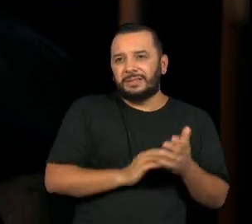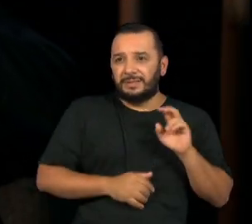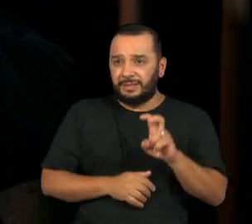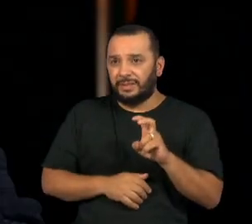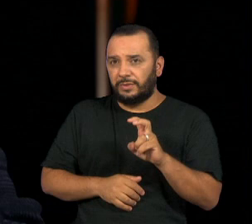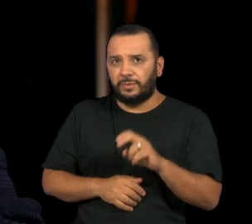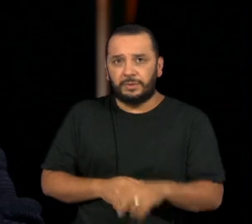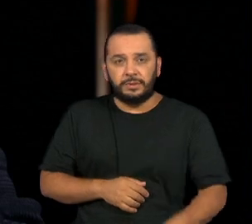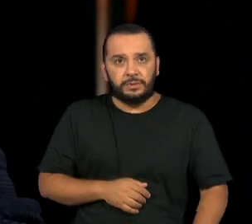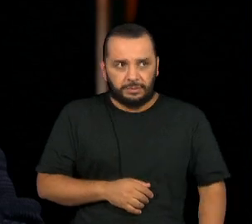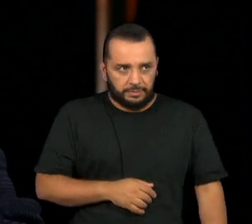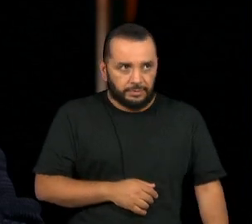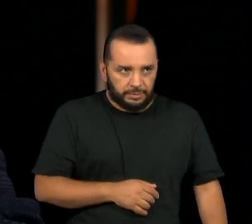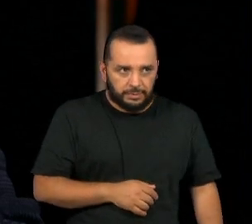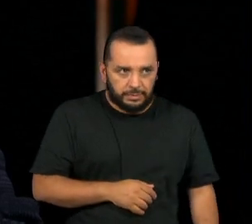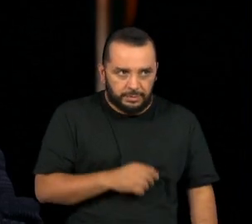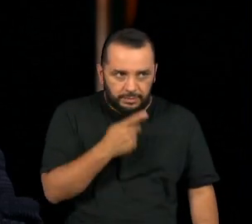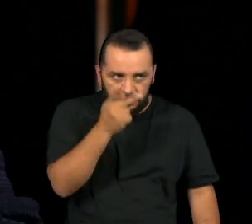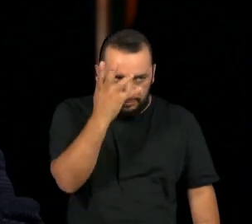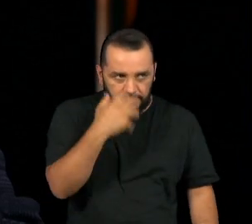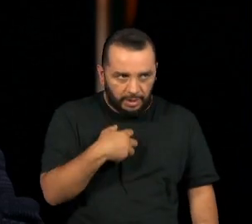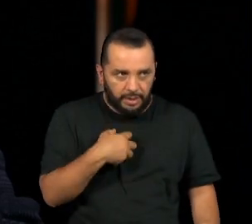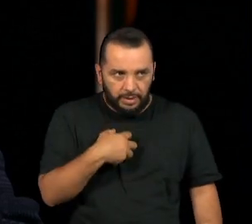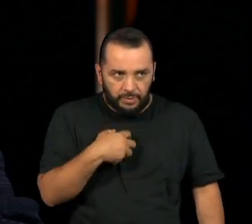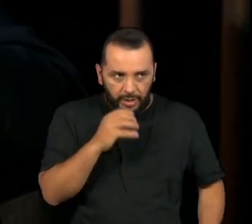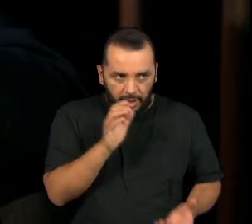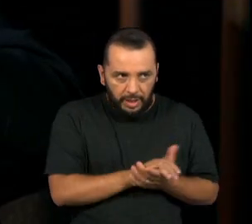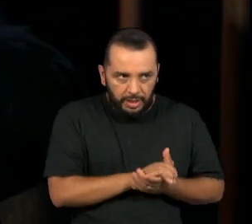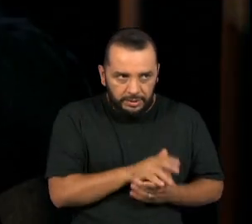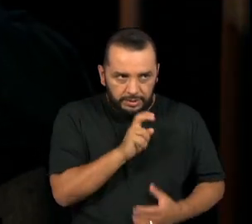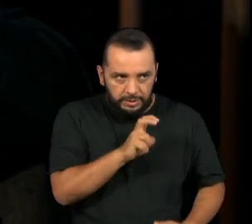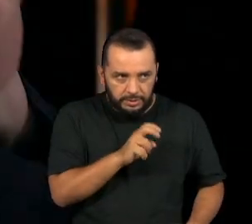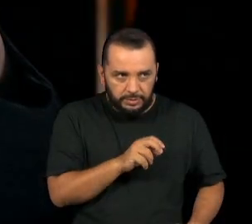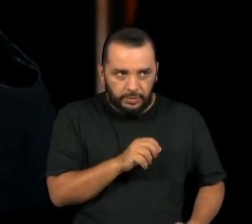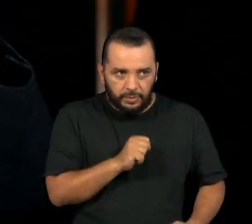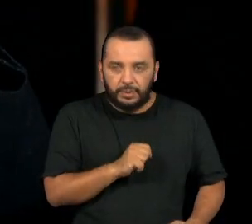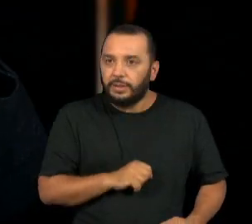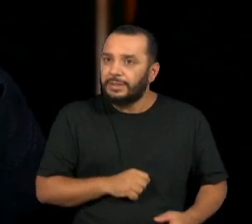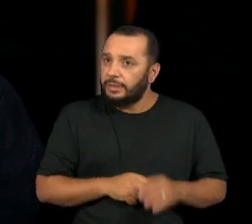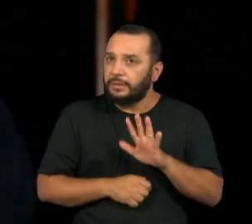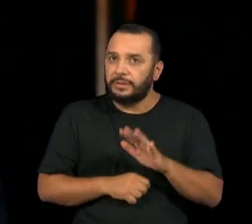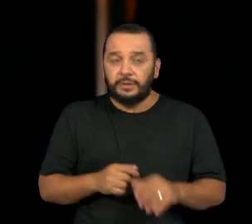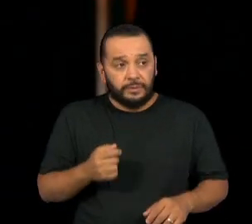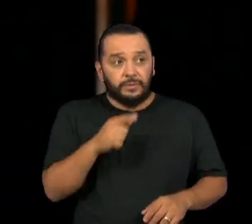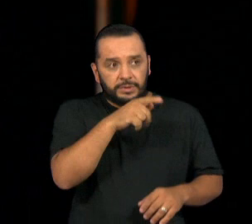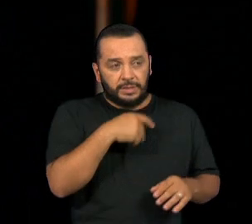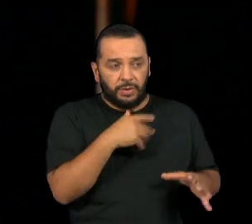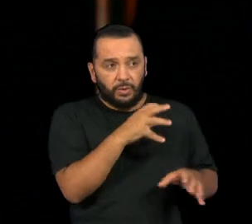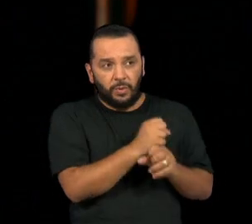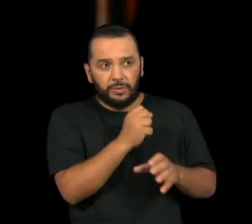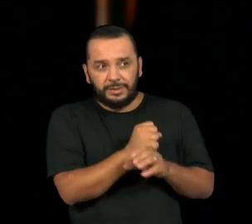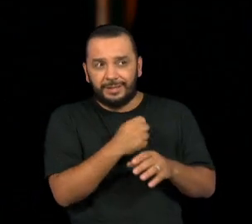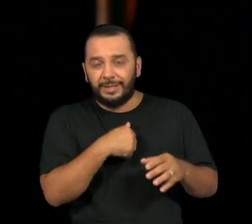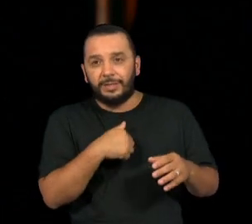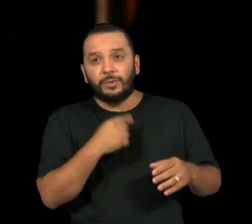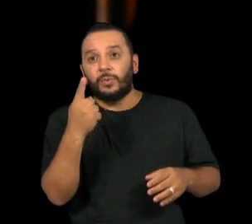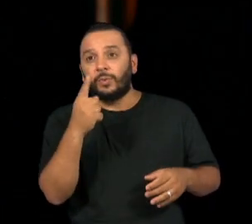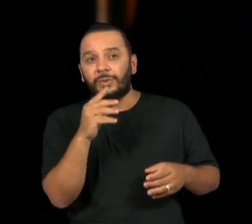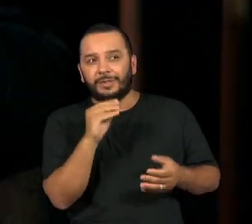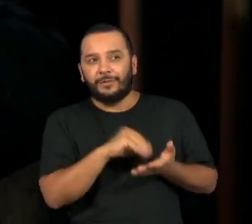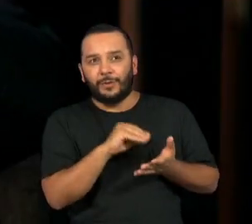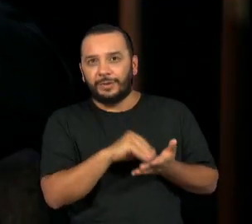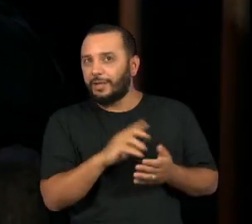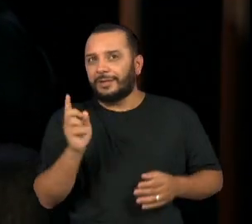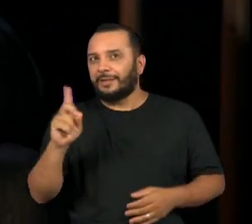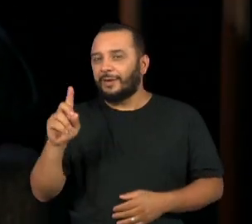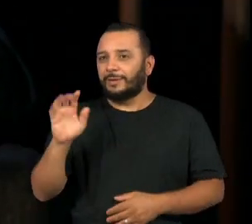Peraí, você está falando de fatos mesmo? De fatos. E eu percebi que talvez você está contando ainda que está faltando, não? Não